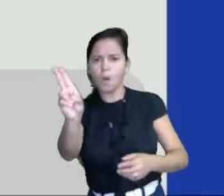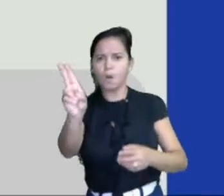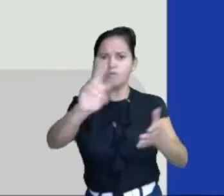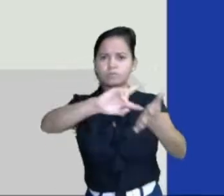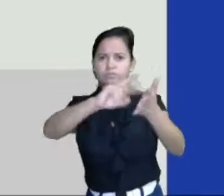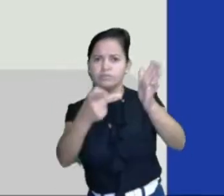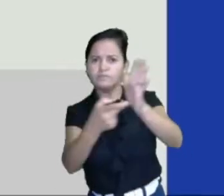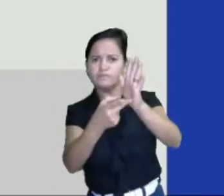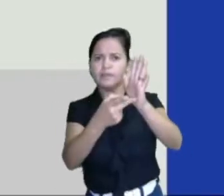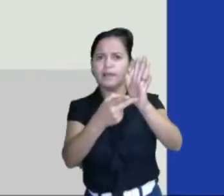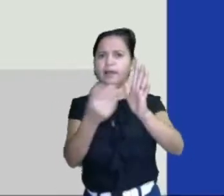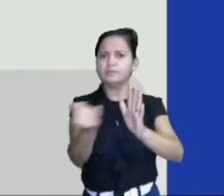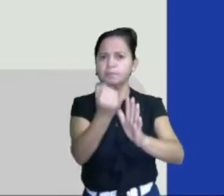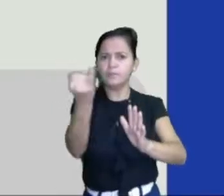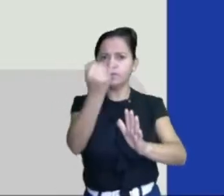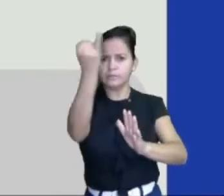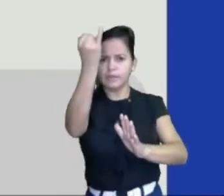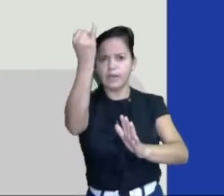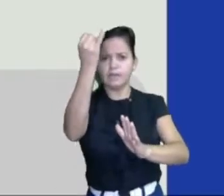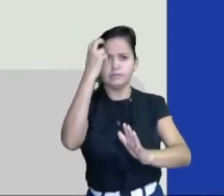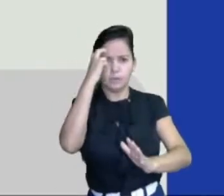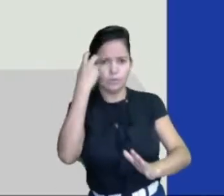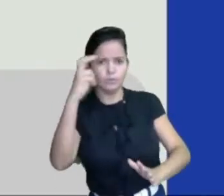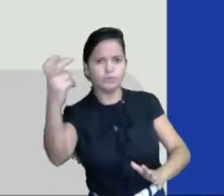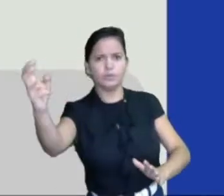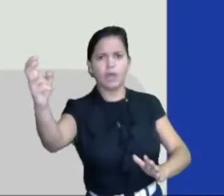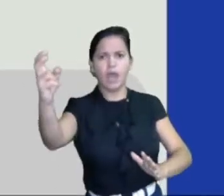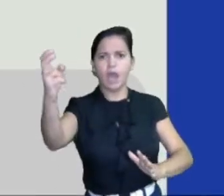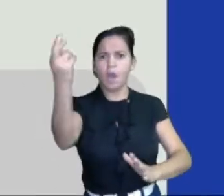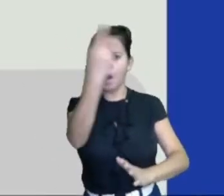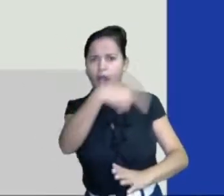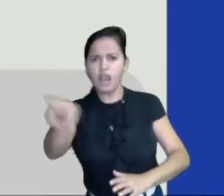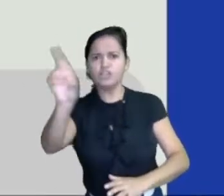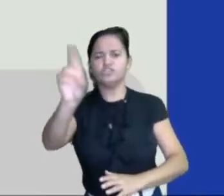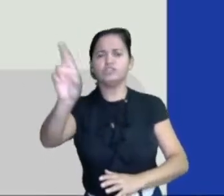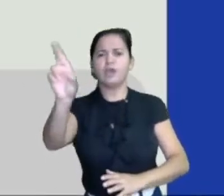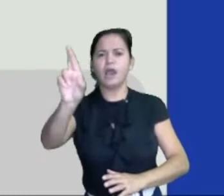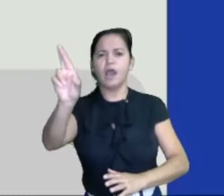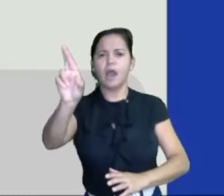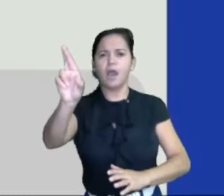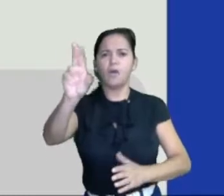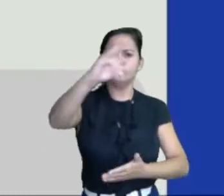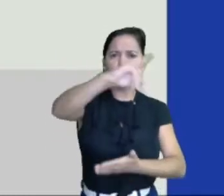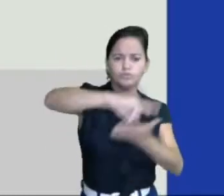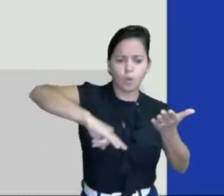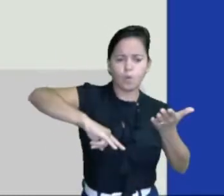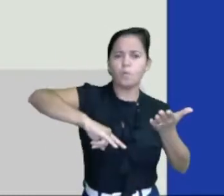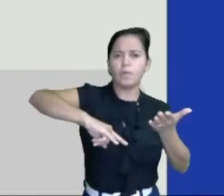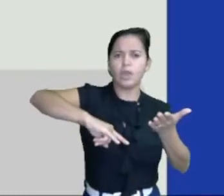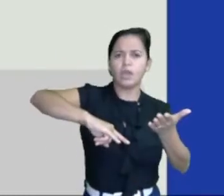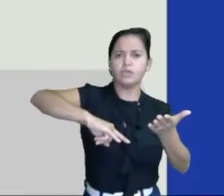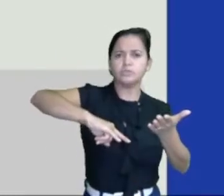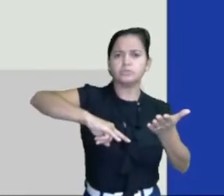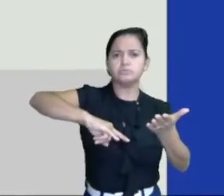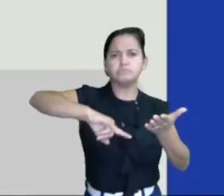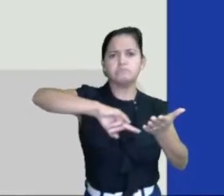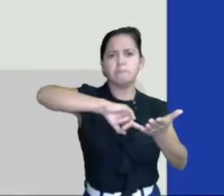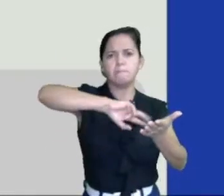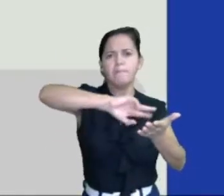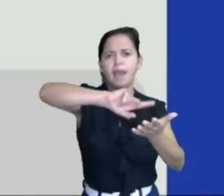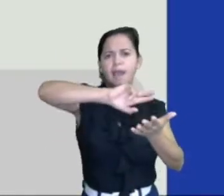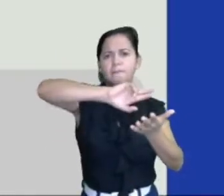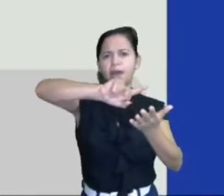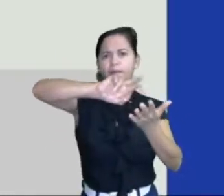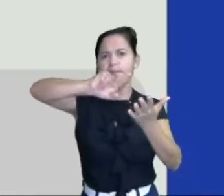importância artística, cultural, religiosa, documental ou estética para